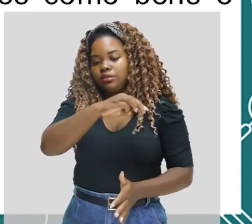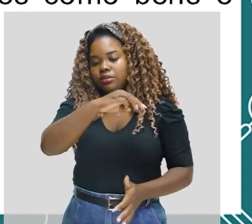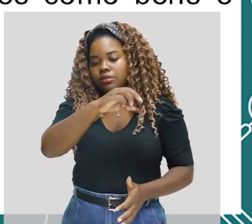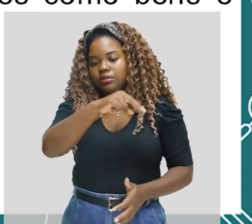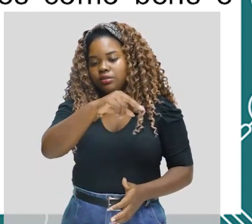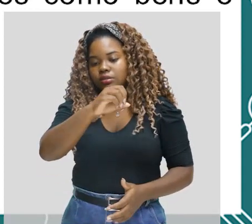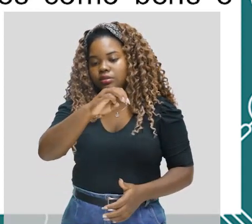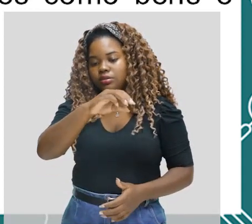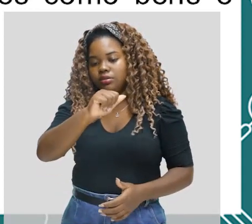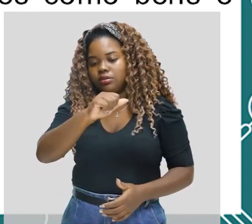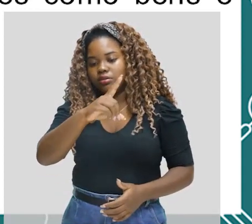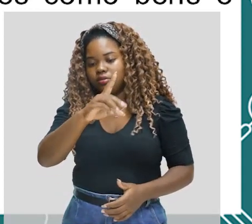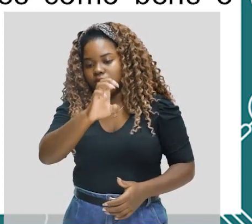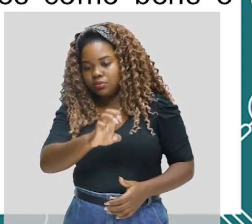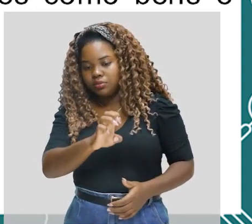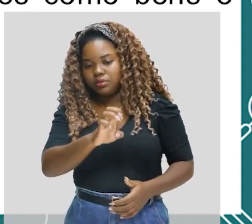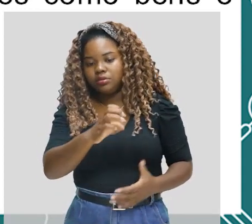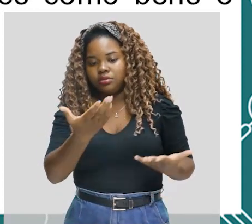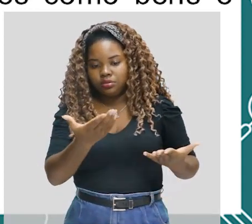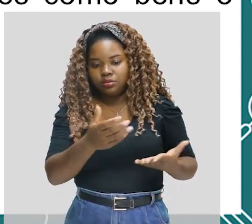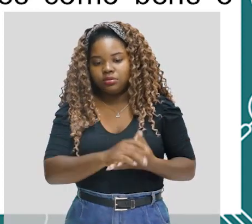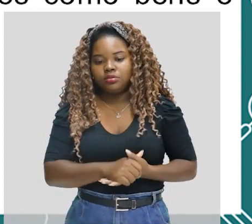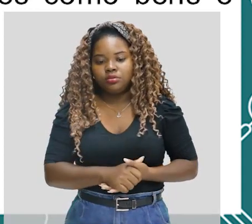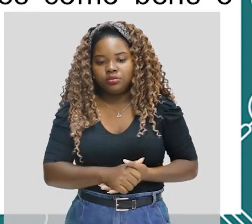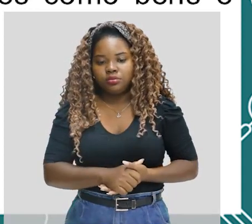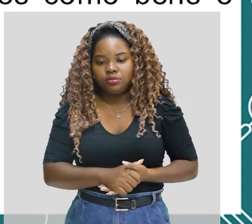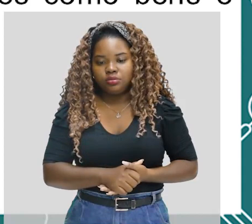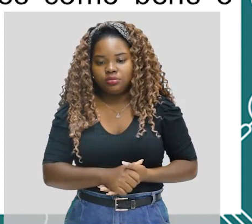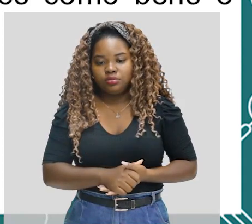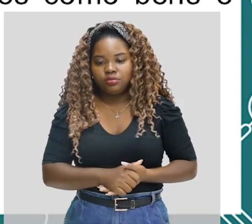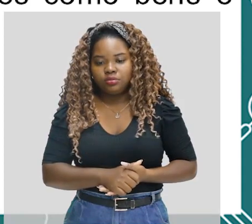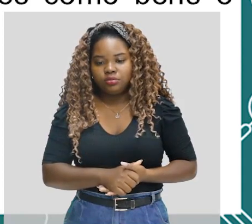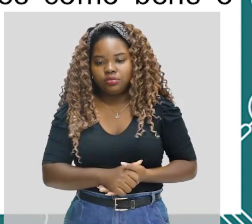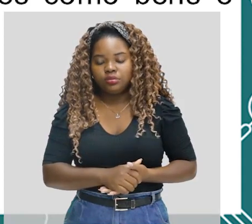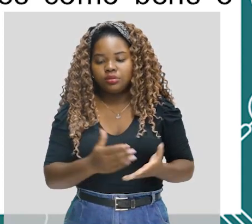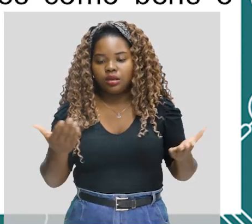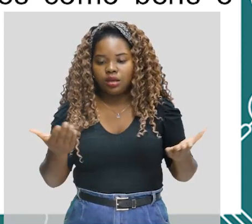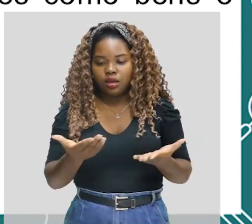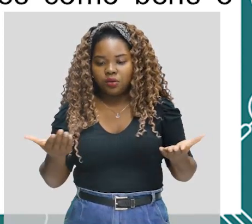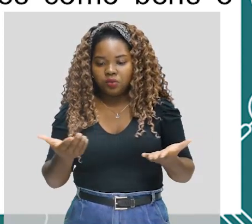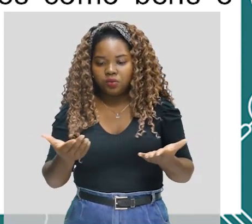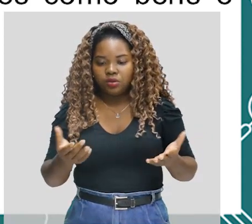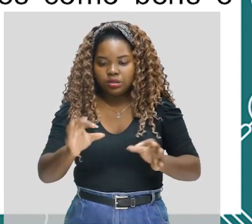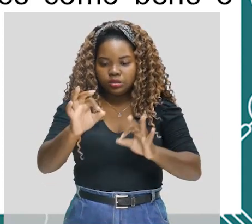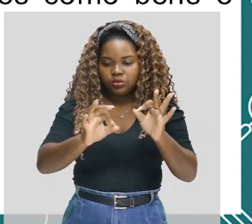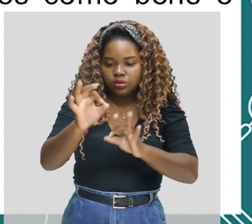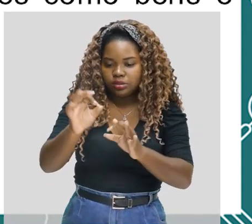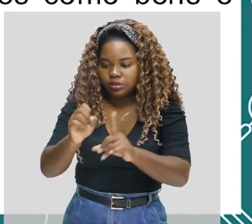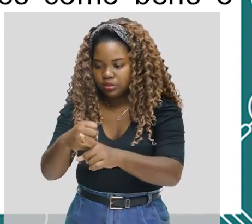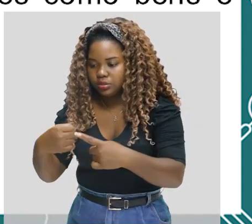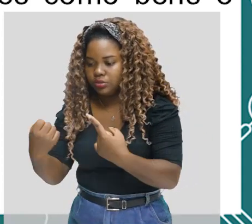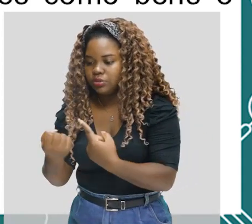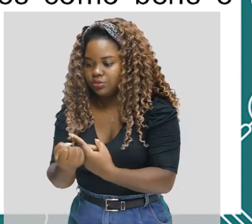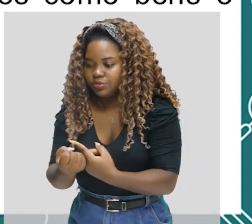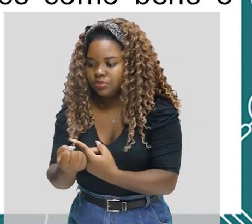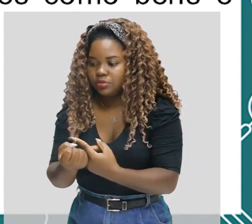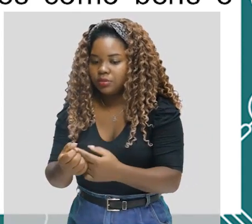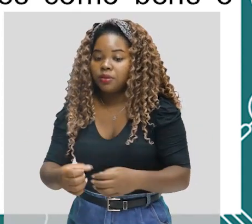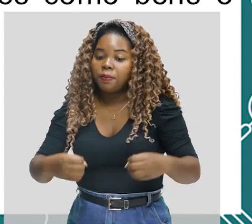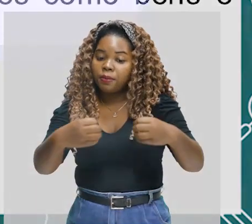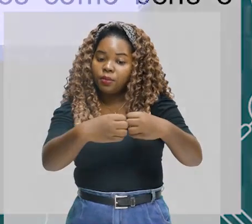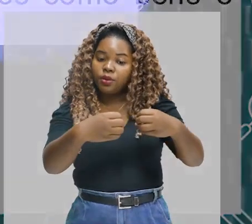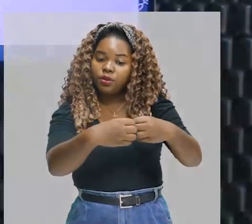nômade, instalando-se nas margens dos rios. Então eles criam ali sociedades na margem desses rios. Eles não precisavam